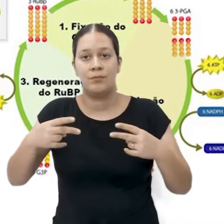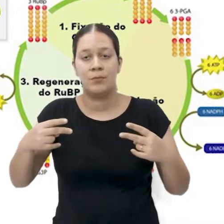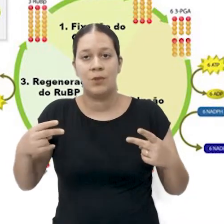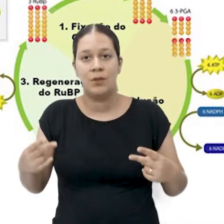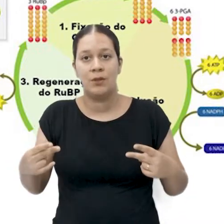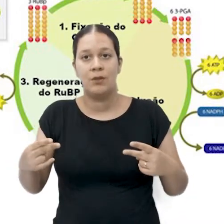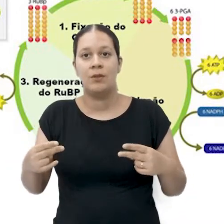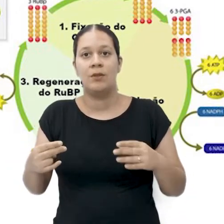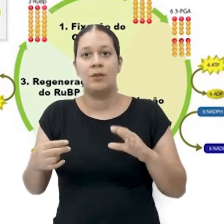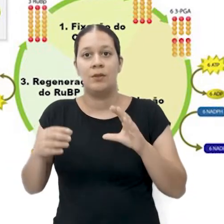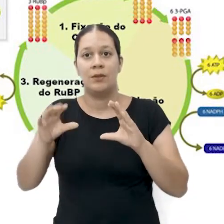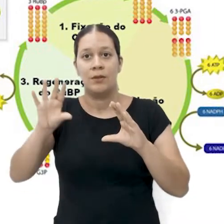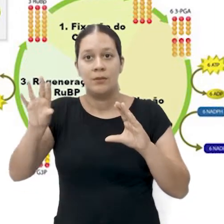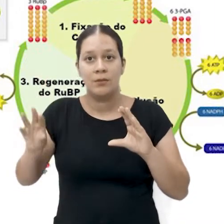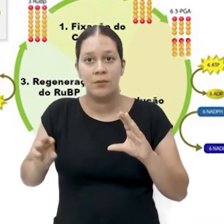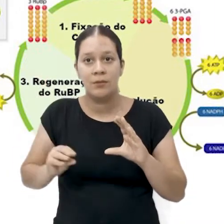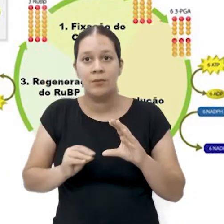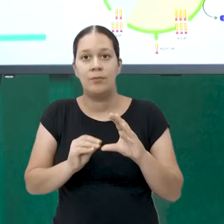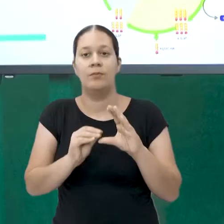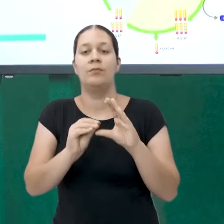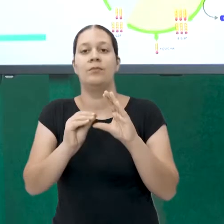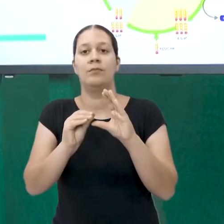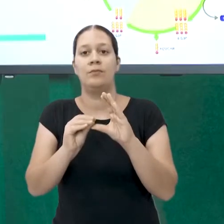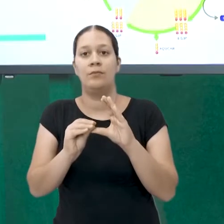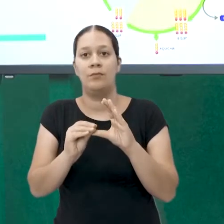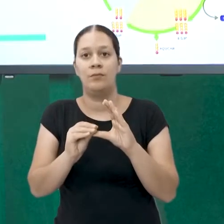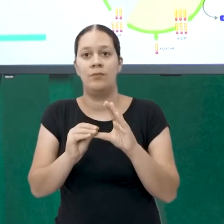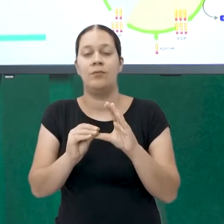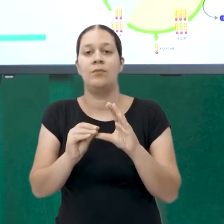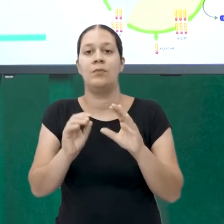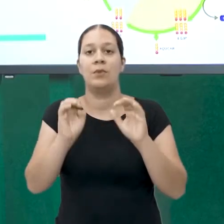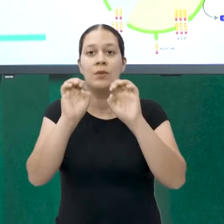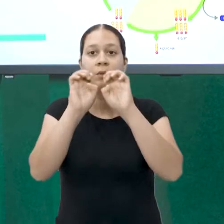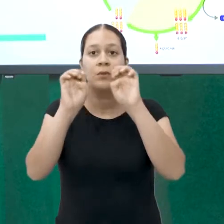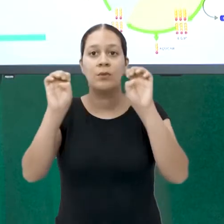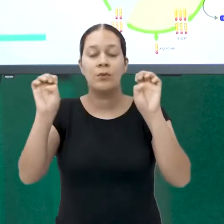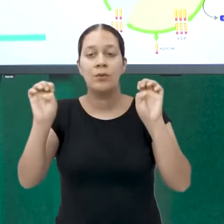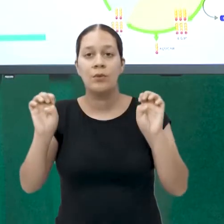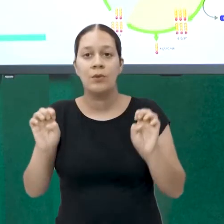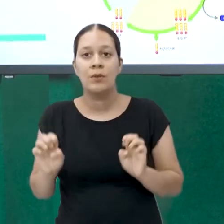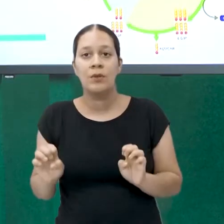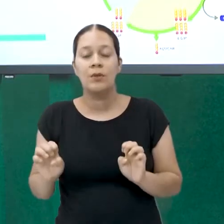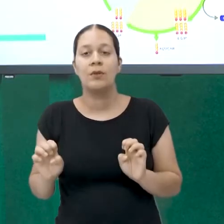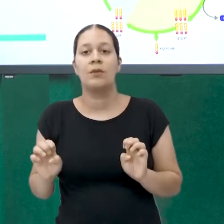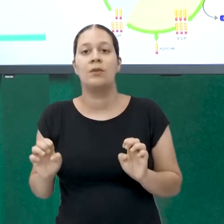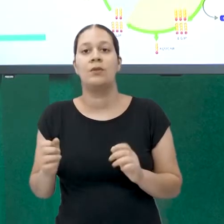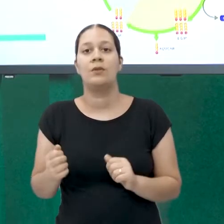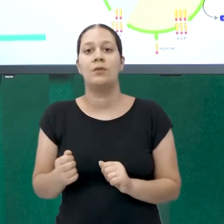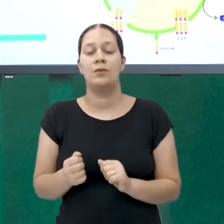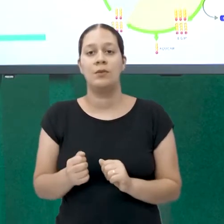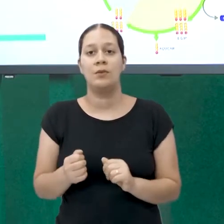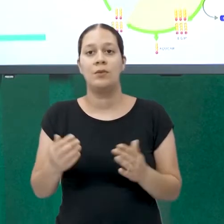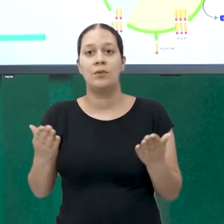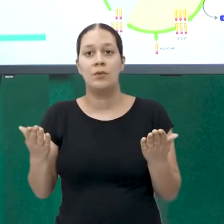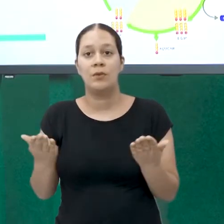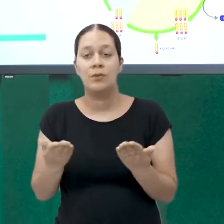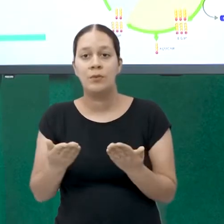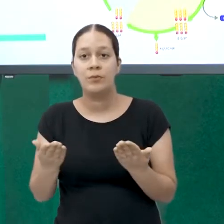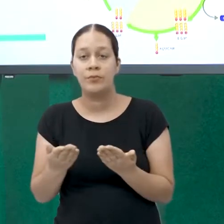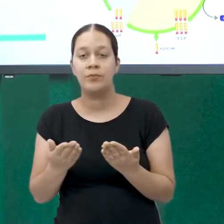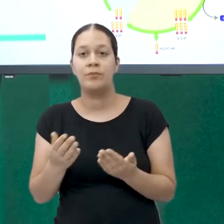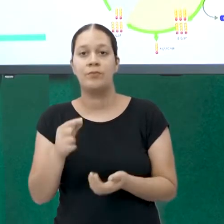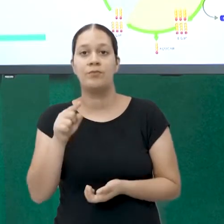Primeira coisa aqui é que nesse ciclo de Calvin-Benson, você tem uma estrutura, um composto, né, chamado